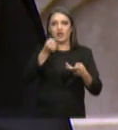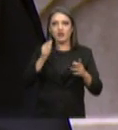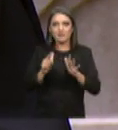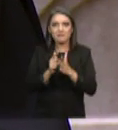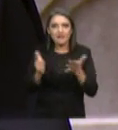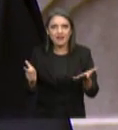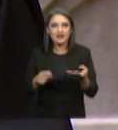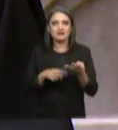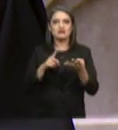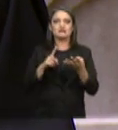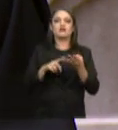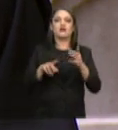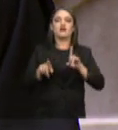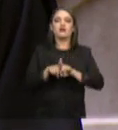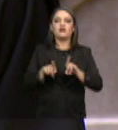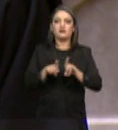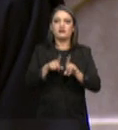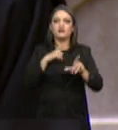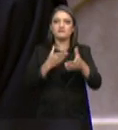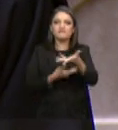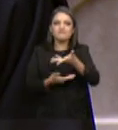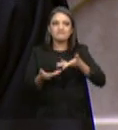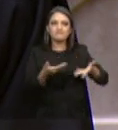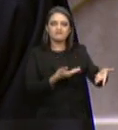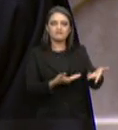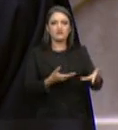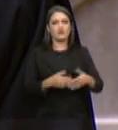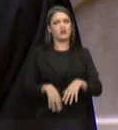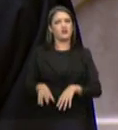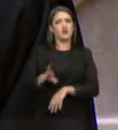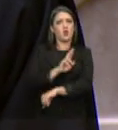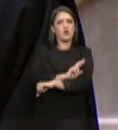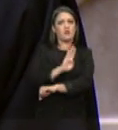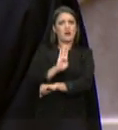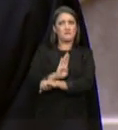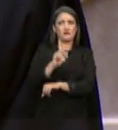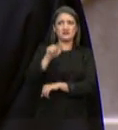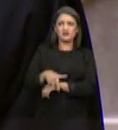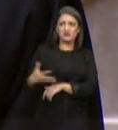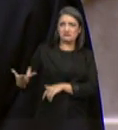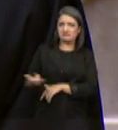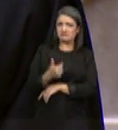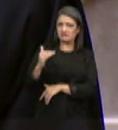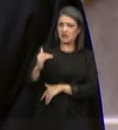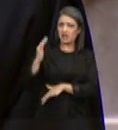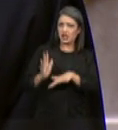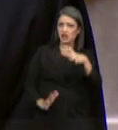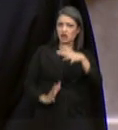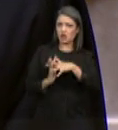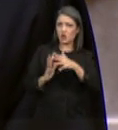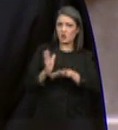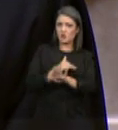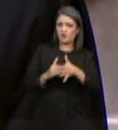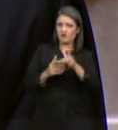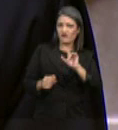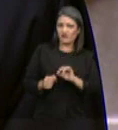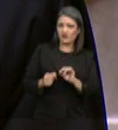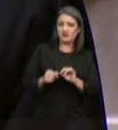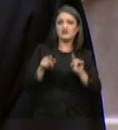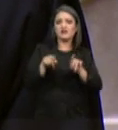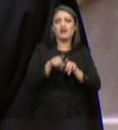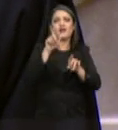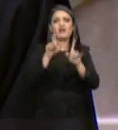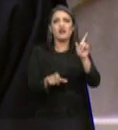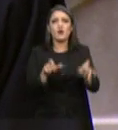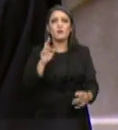é inevitável dizer que Rui Barbosa foi excelente em tudo que fez ele é inspiração de caráter universal de todos